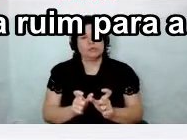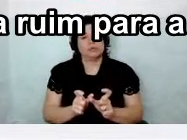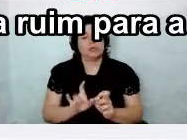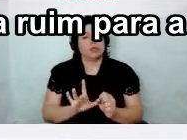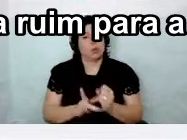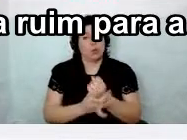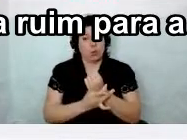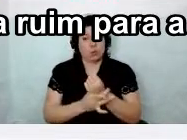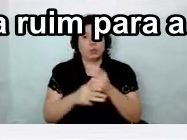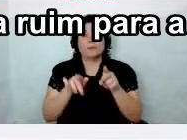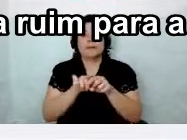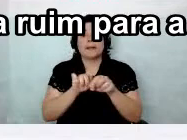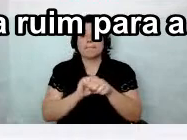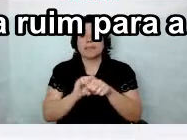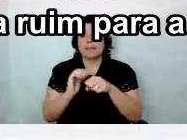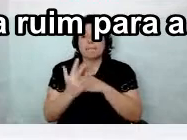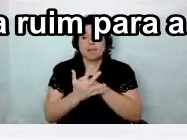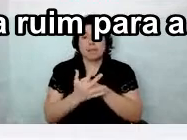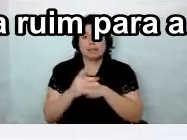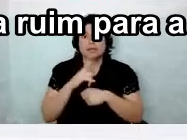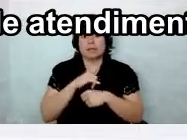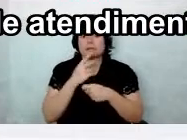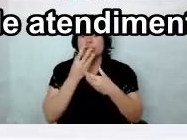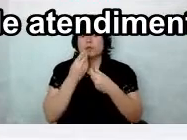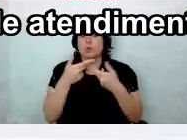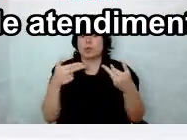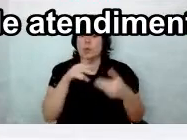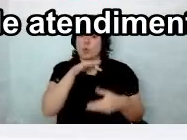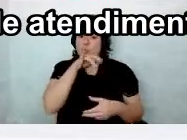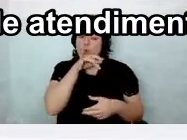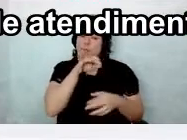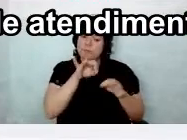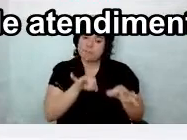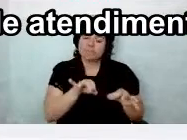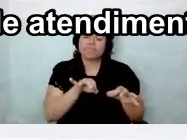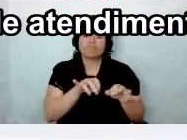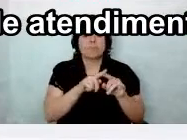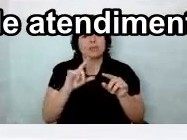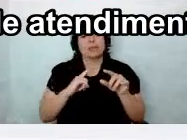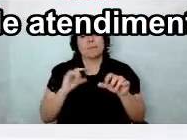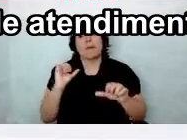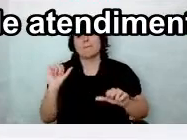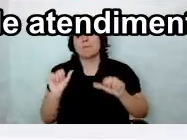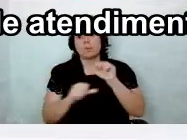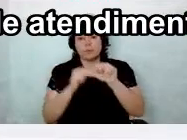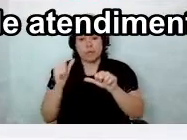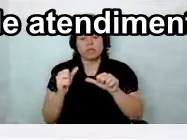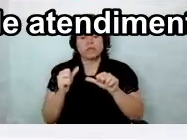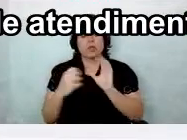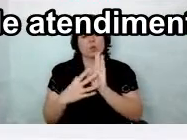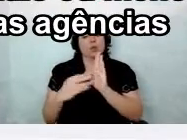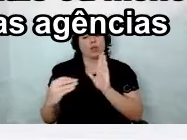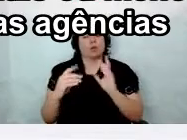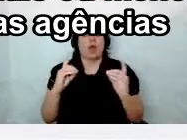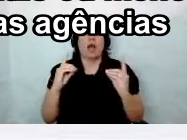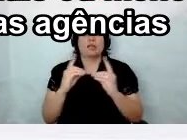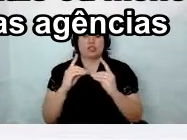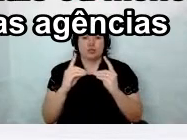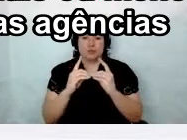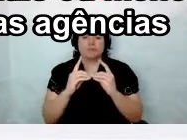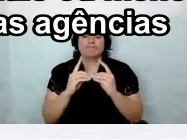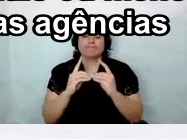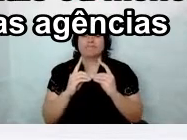A pandemia, eu acho que trouxe muita coisa ruim para a gente, mas uma modificação aqui no modelo de atendimento. Então, até